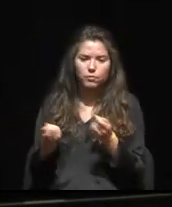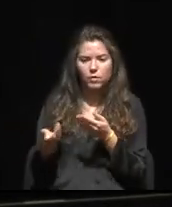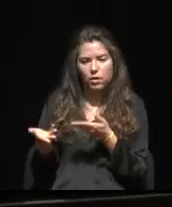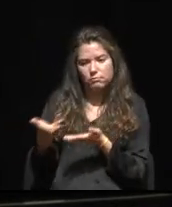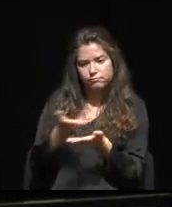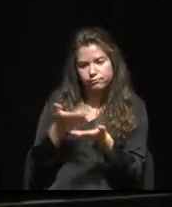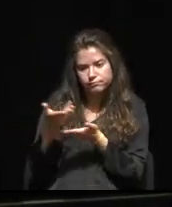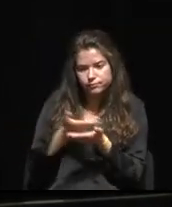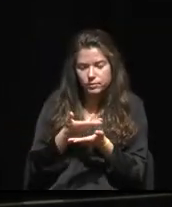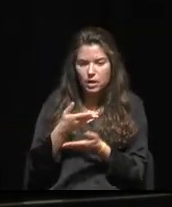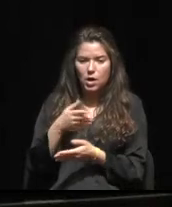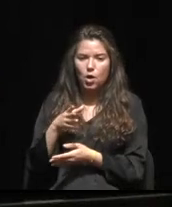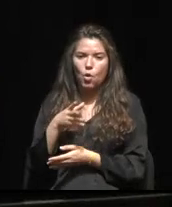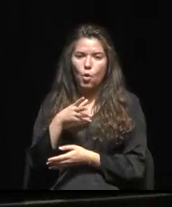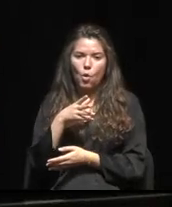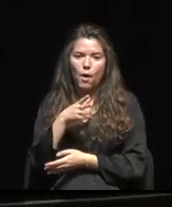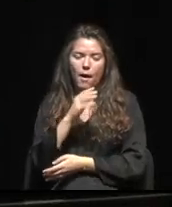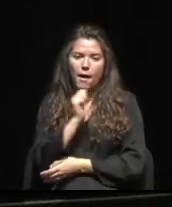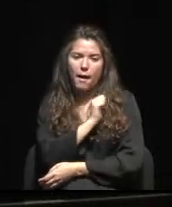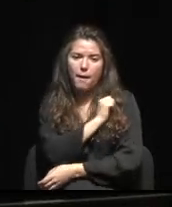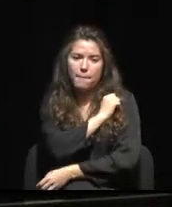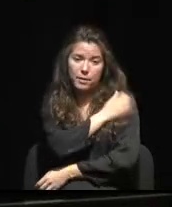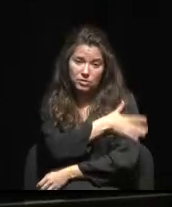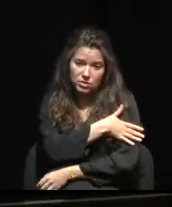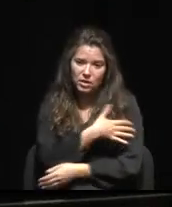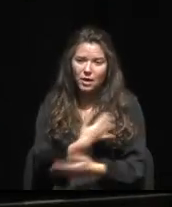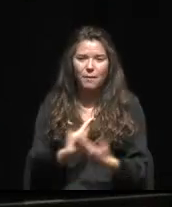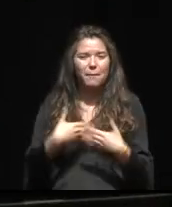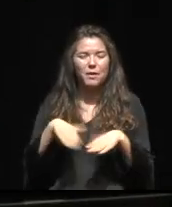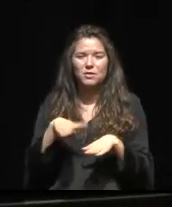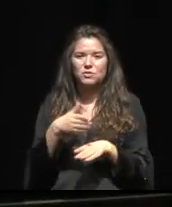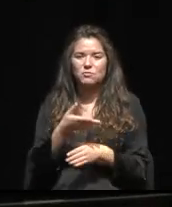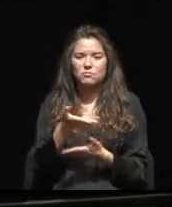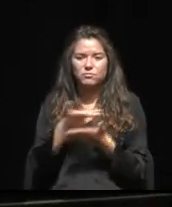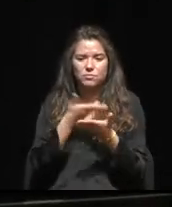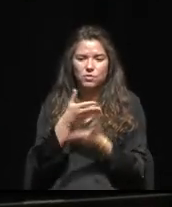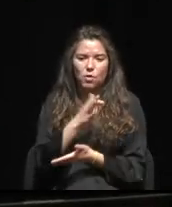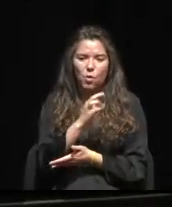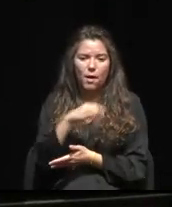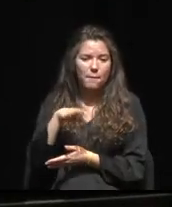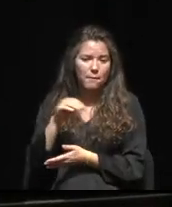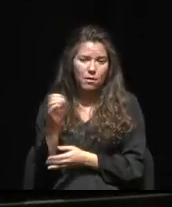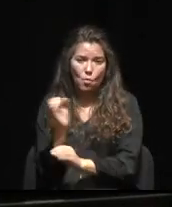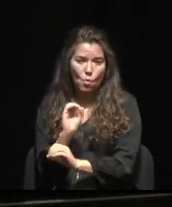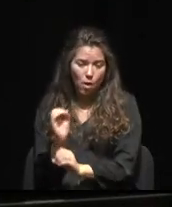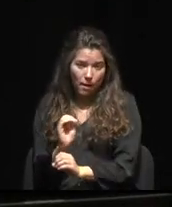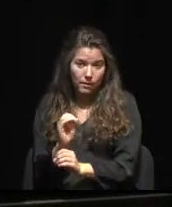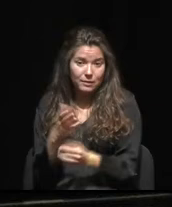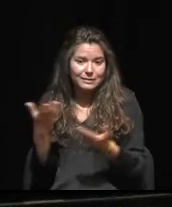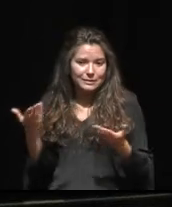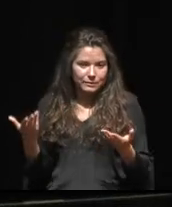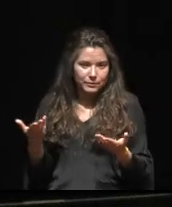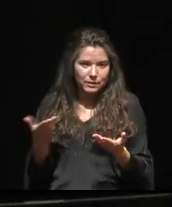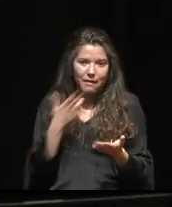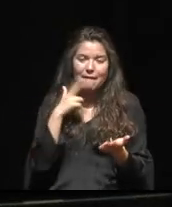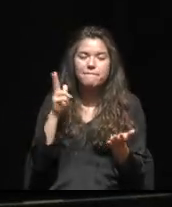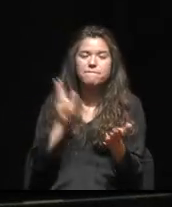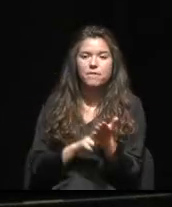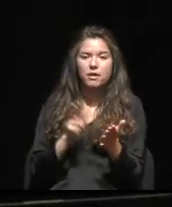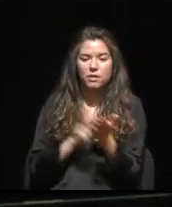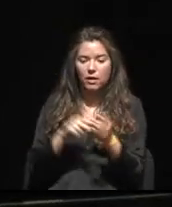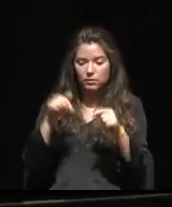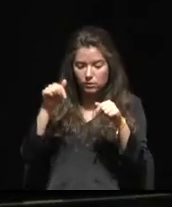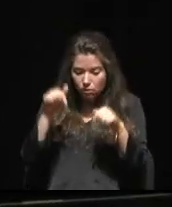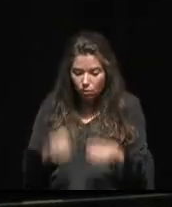palestiniana e foi aqui dito expressamente mas não com amass meus caros a realidade de